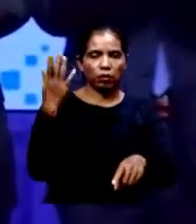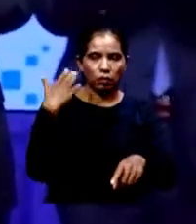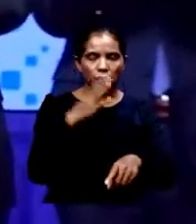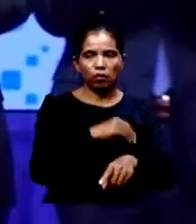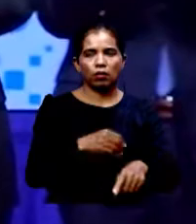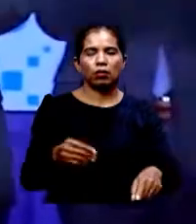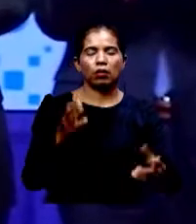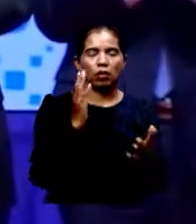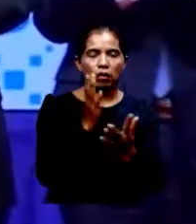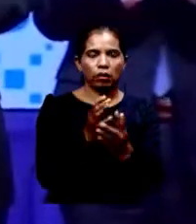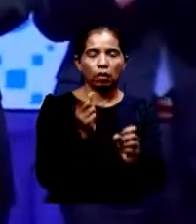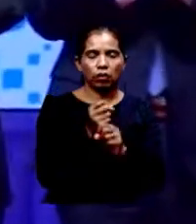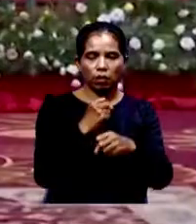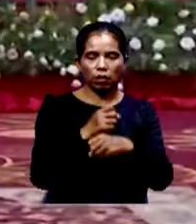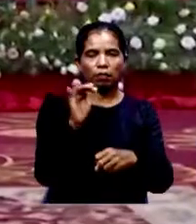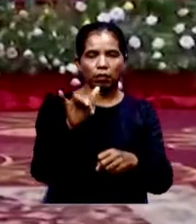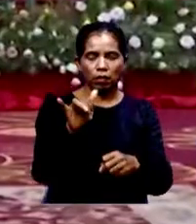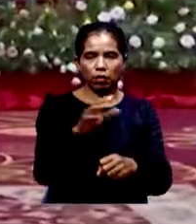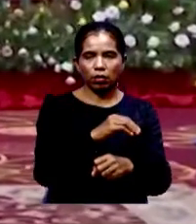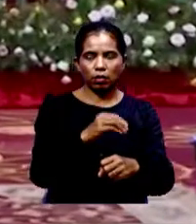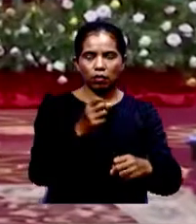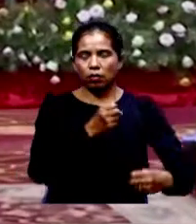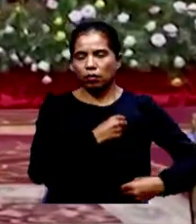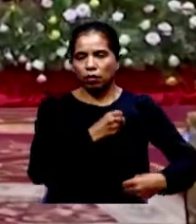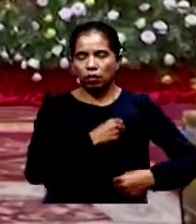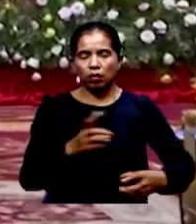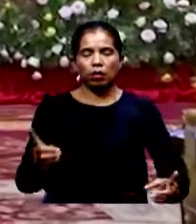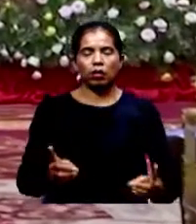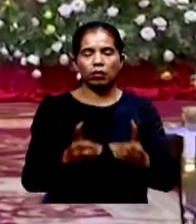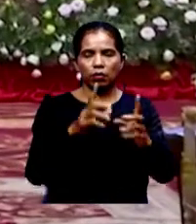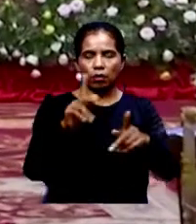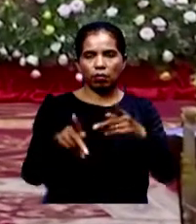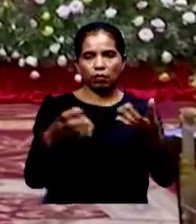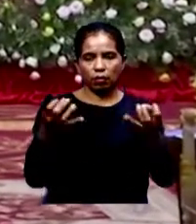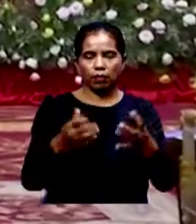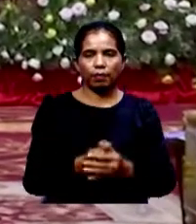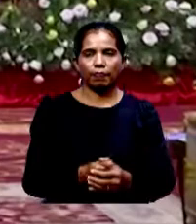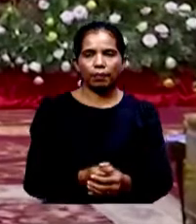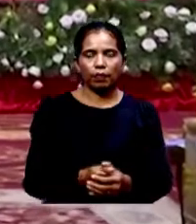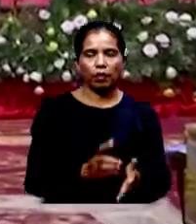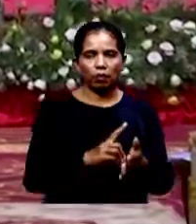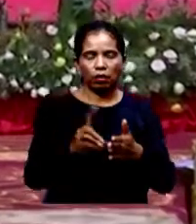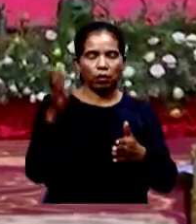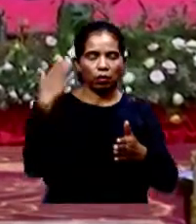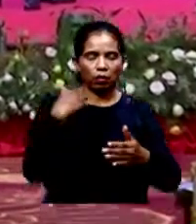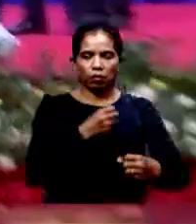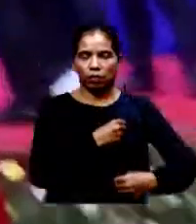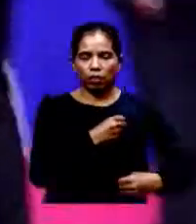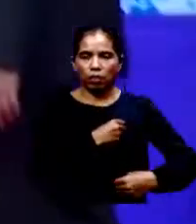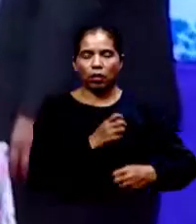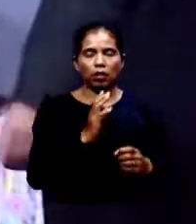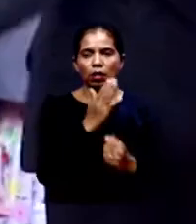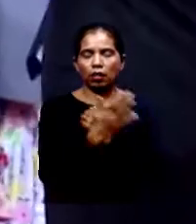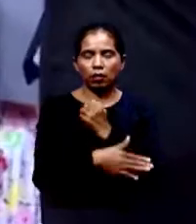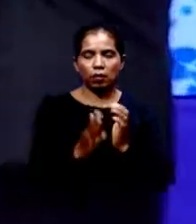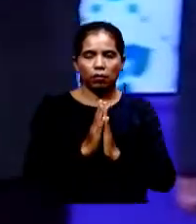molo com acordo paz, tamba junta militar a atuação rasor ativista. Enquanto a semana coto militar Myanmar defende a